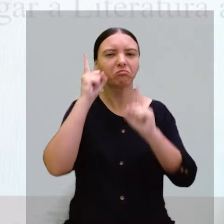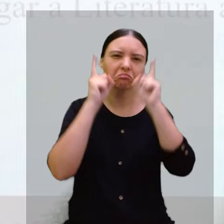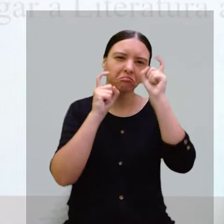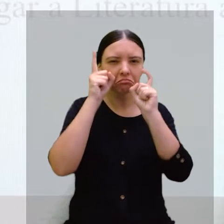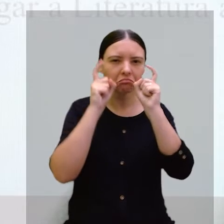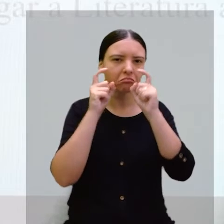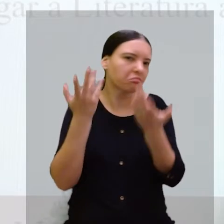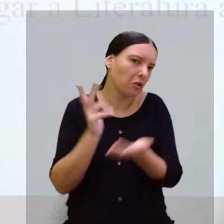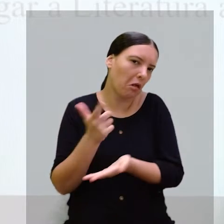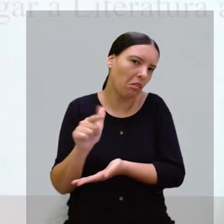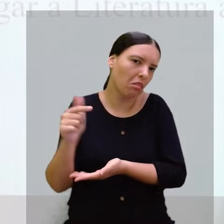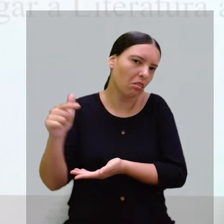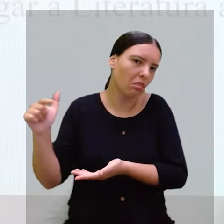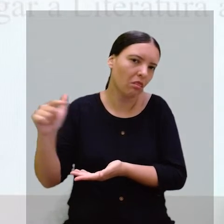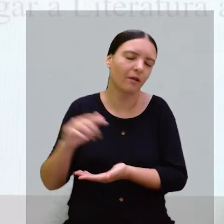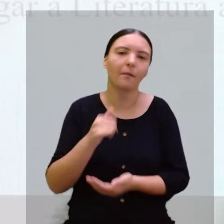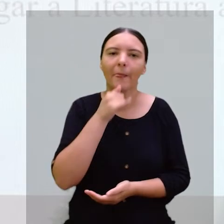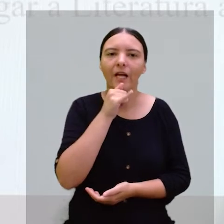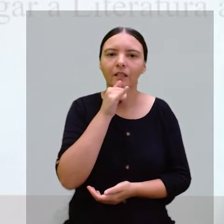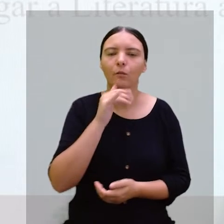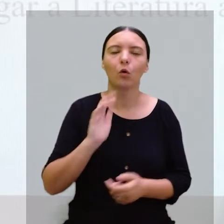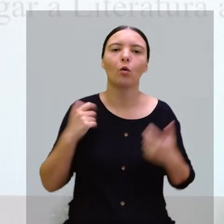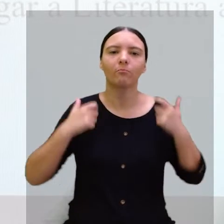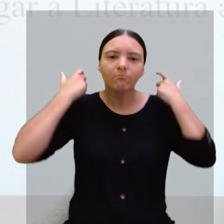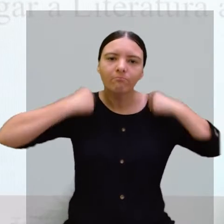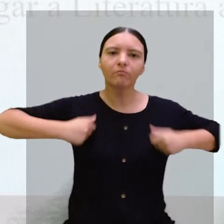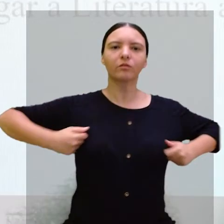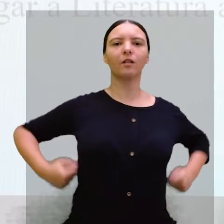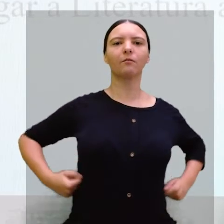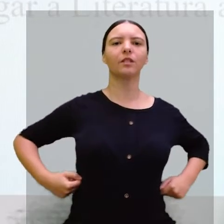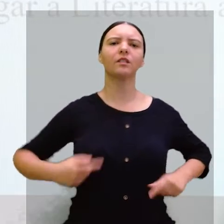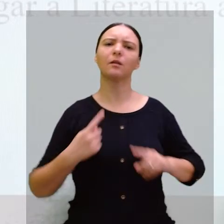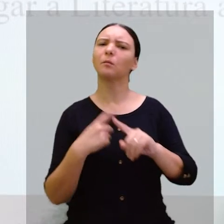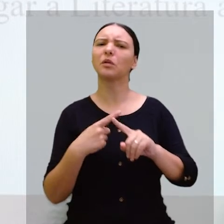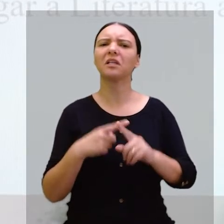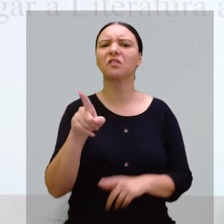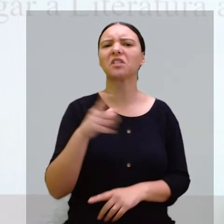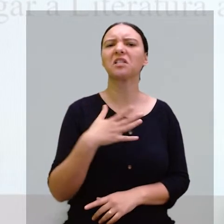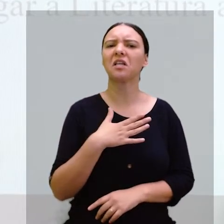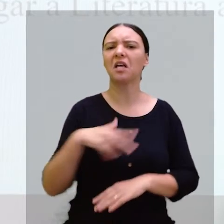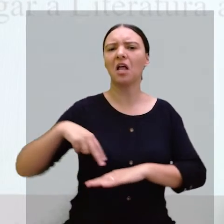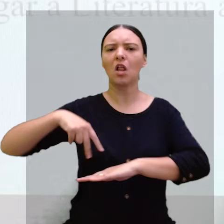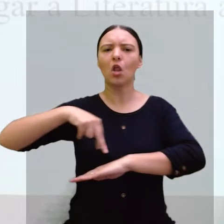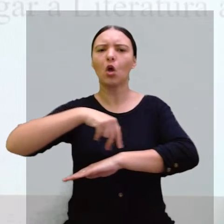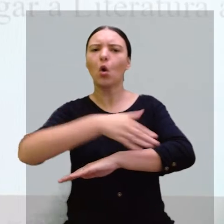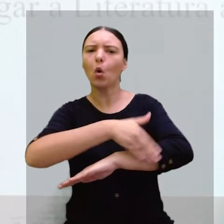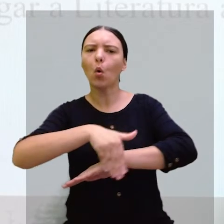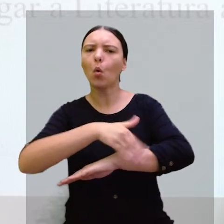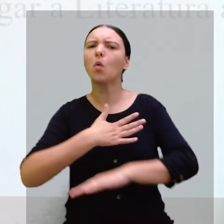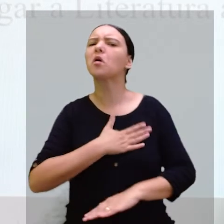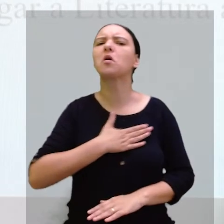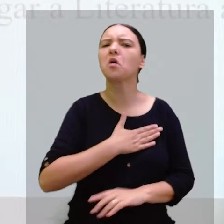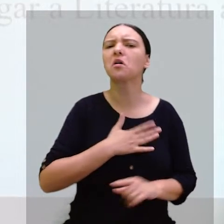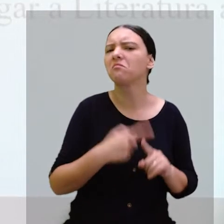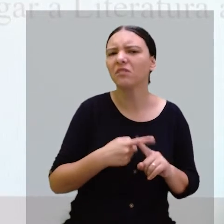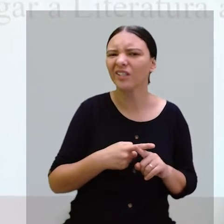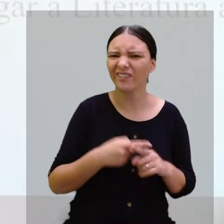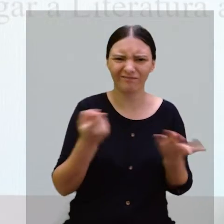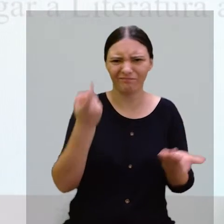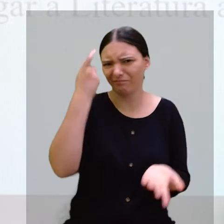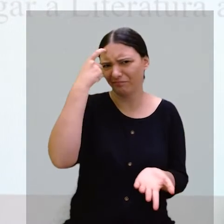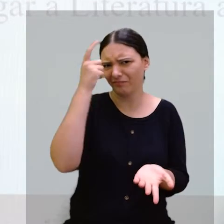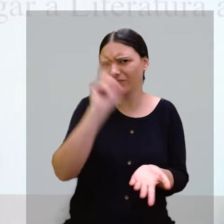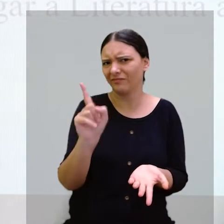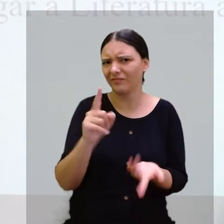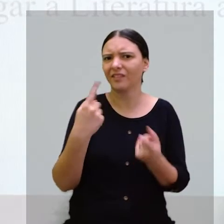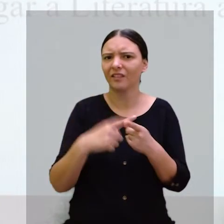uma incidência. Por que você quer vestir a sua camisa assim? Ou por que você gosta de andar por essa rua? Às vezes você não parou para pensar que ali